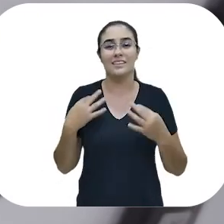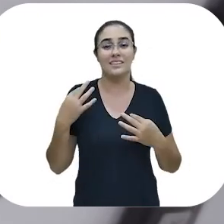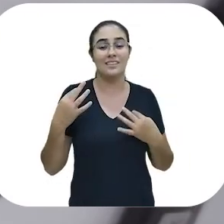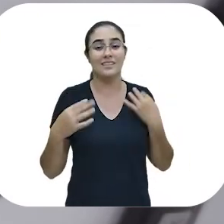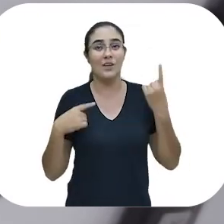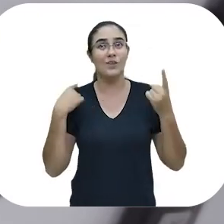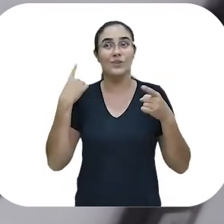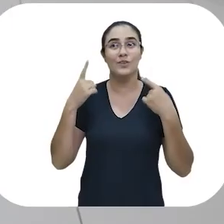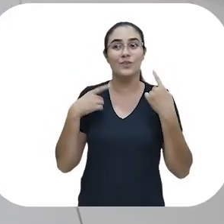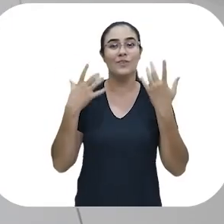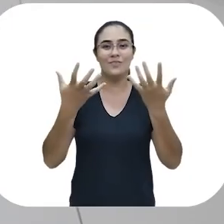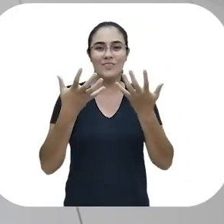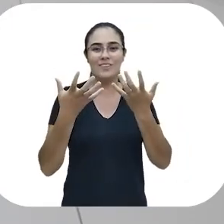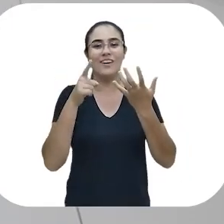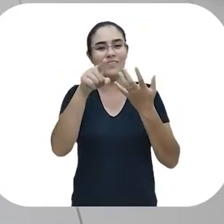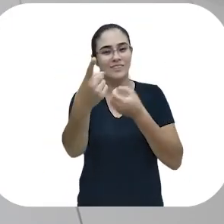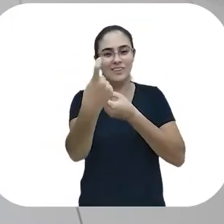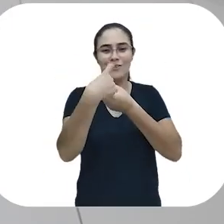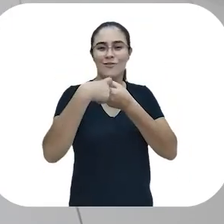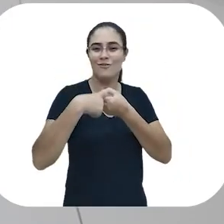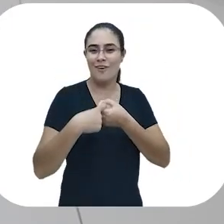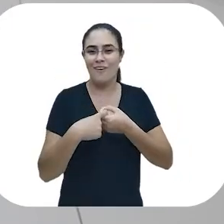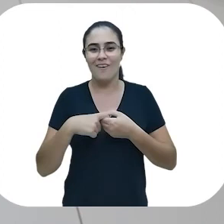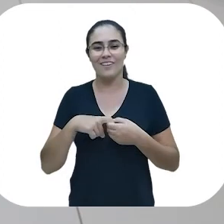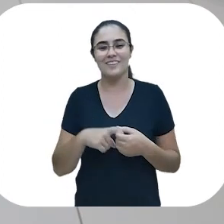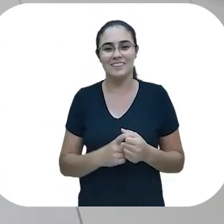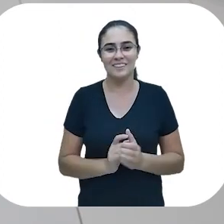tô doida pra te ter de volta.